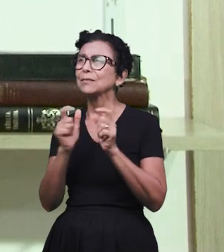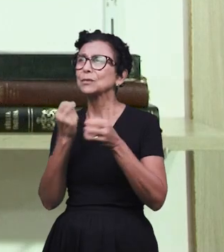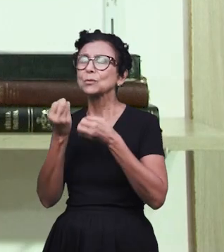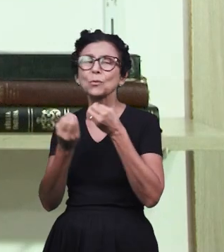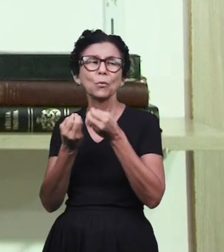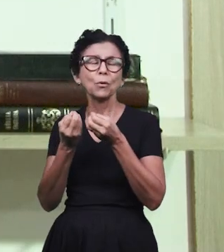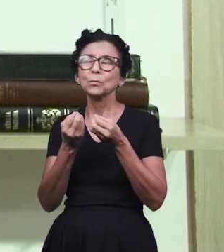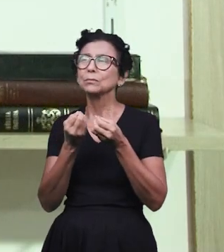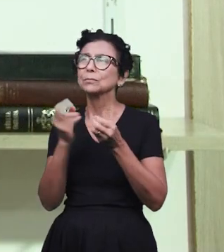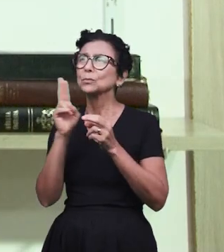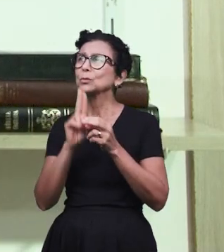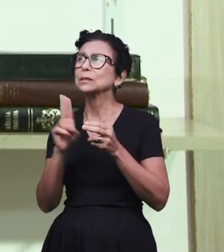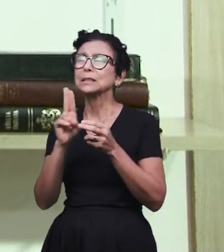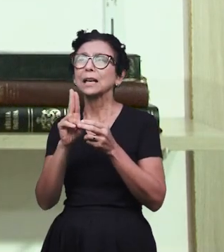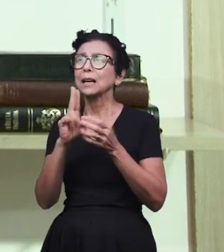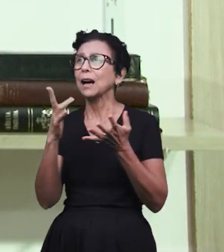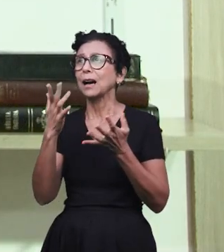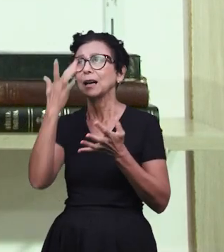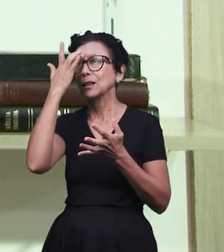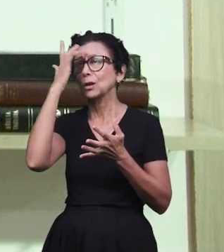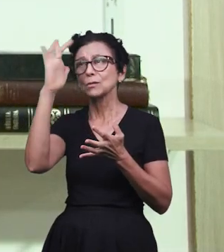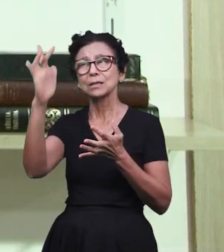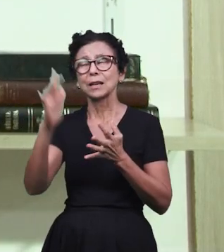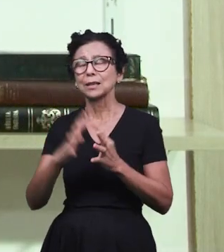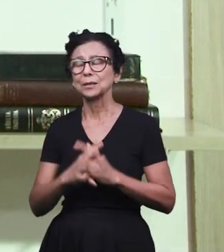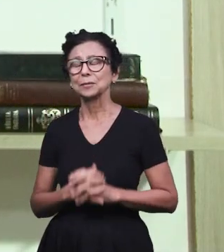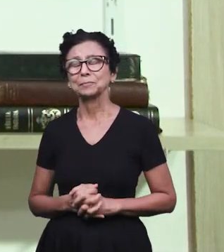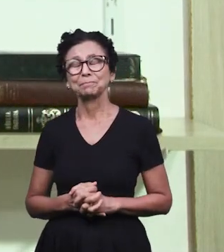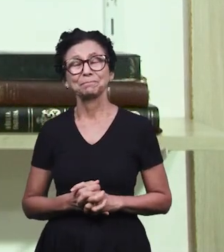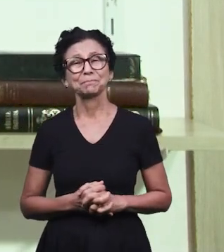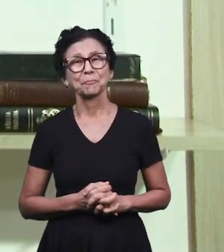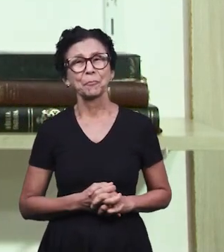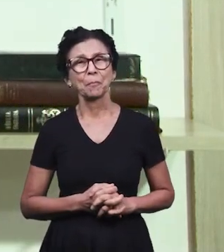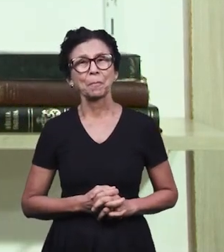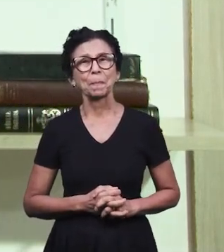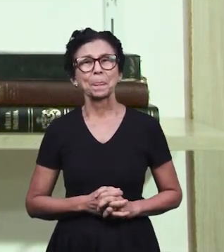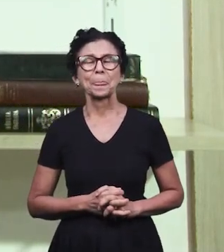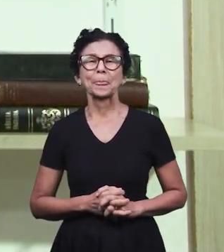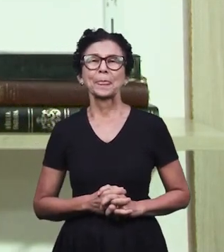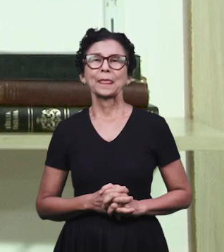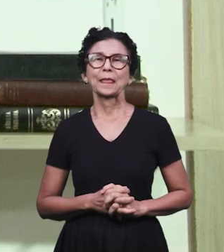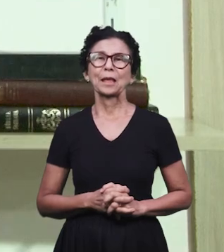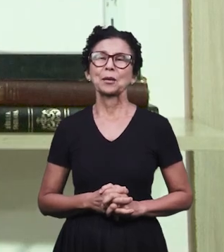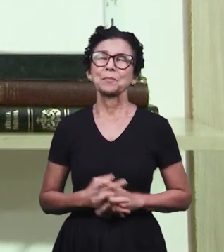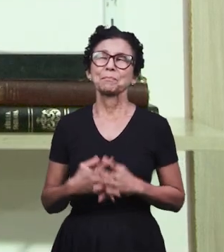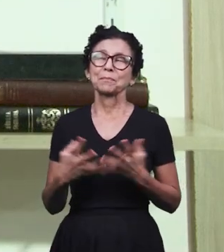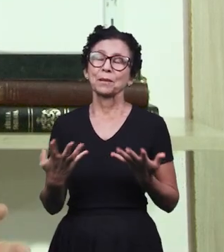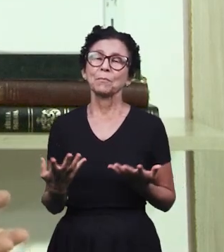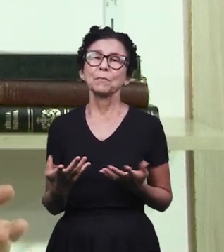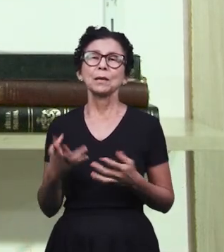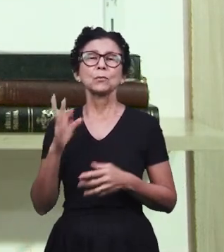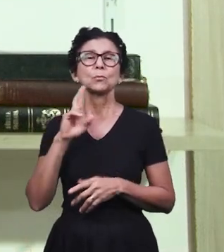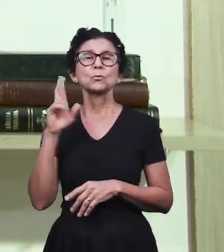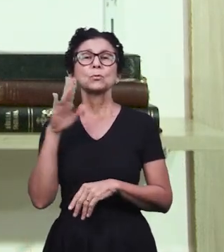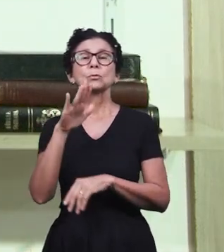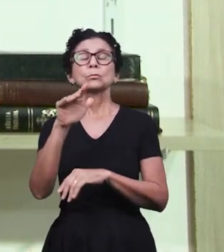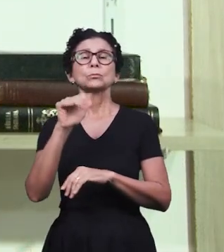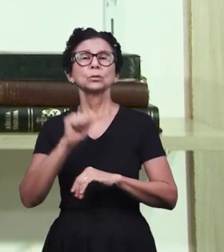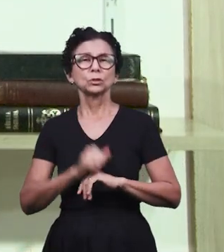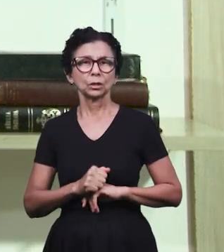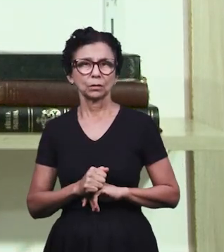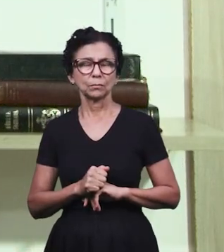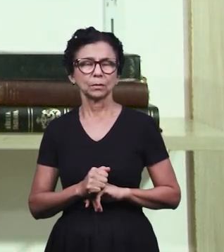incapazes. Mas o Senhor não nos chama pela nossa capacidade de oratória, pela nossa eloquência, pelos